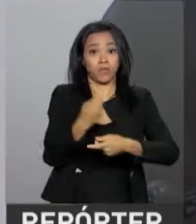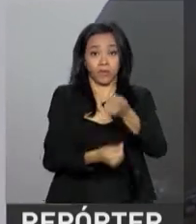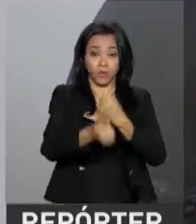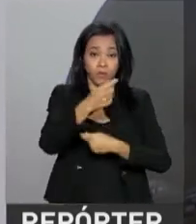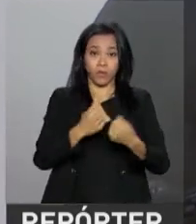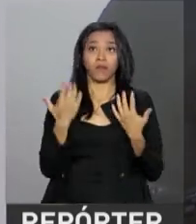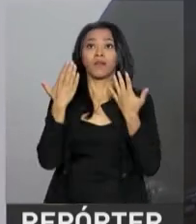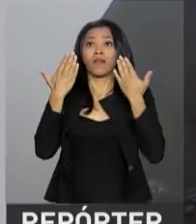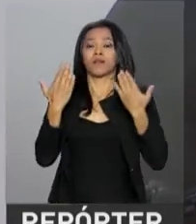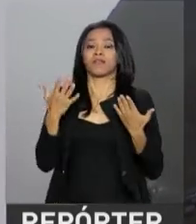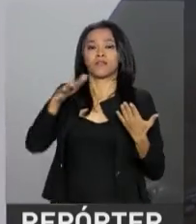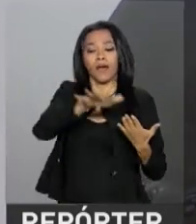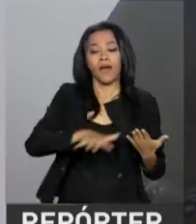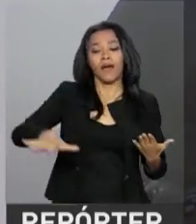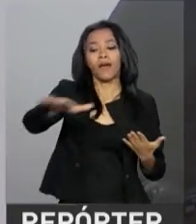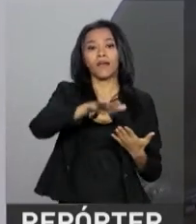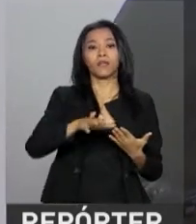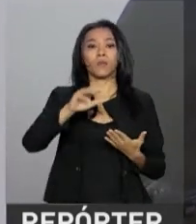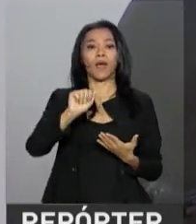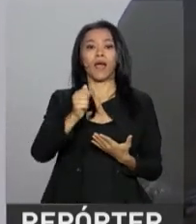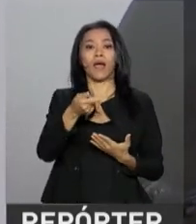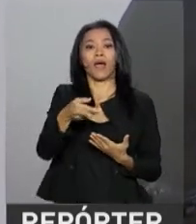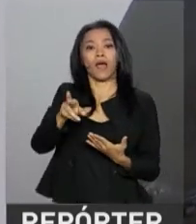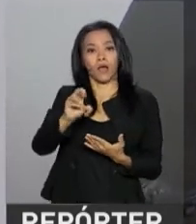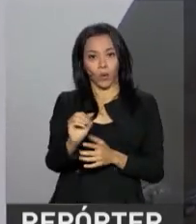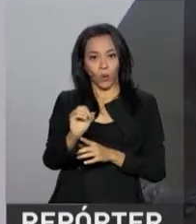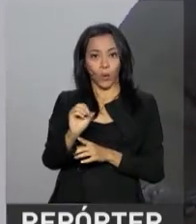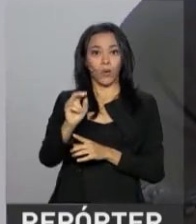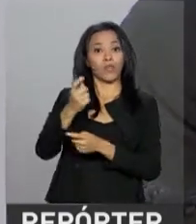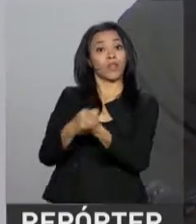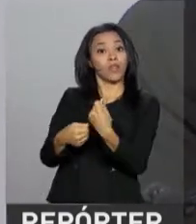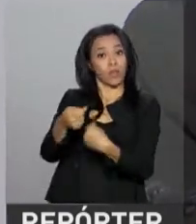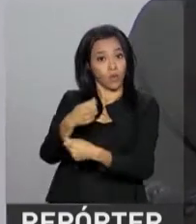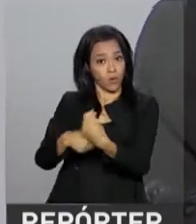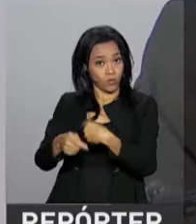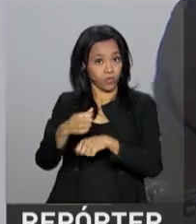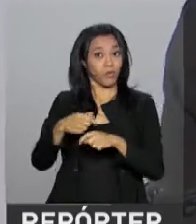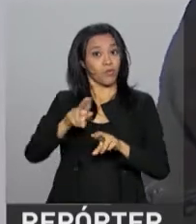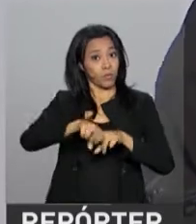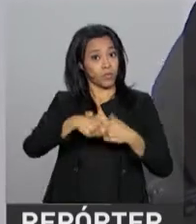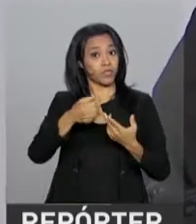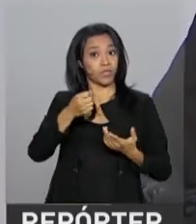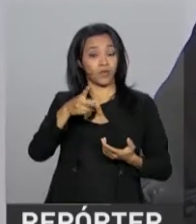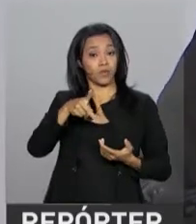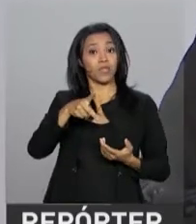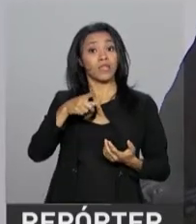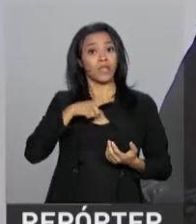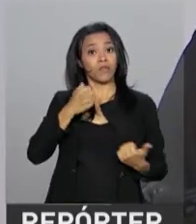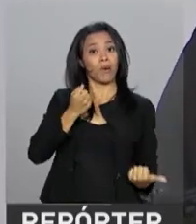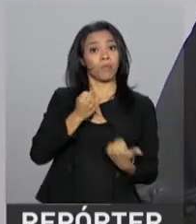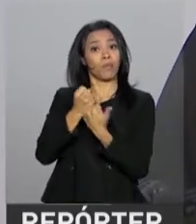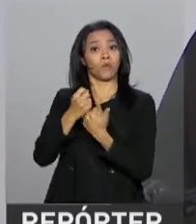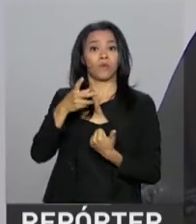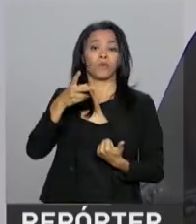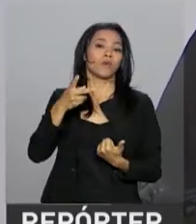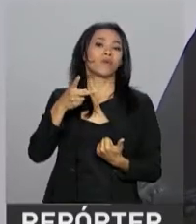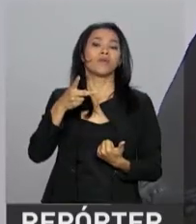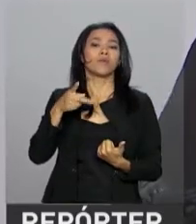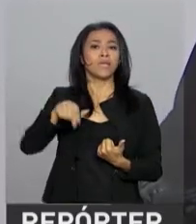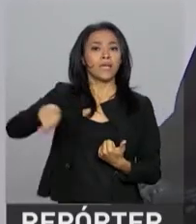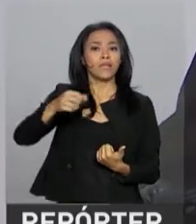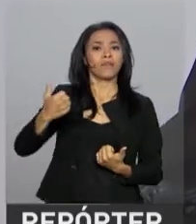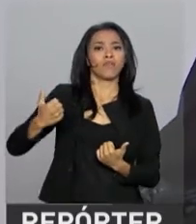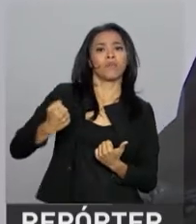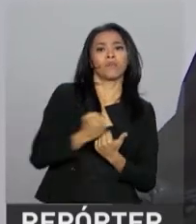a atividade do agronegócio que boa parte do pib foi sustentado pelo agronegócio e os senhores fazem ela então nós temos que